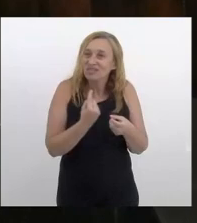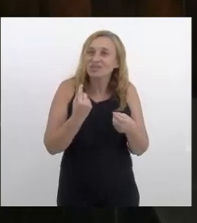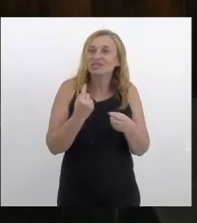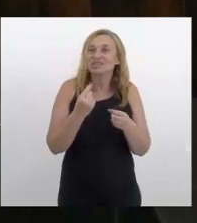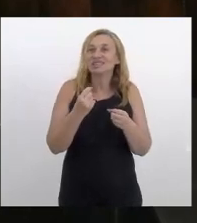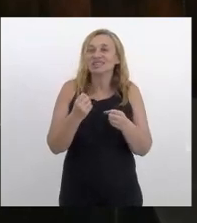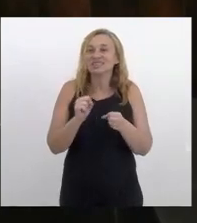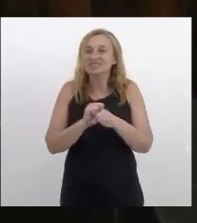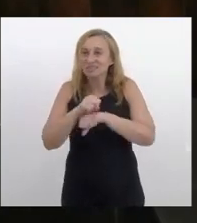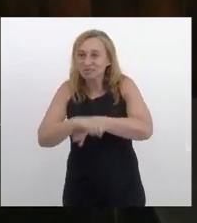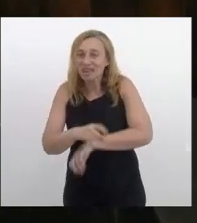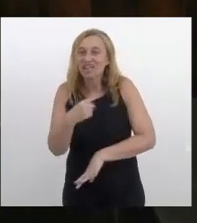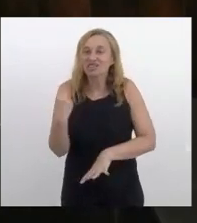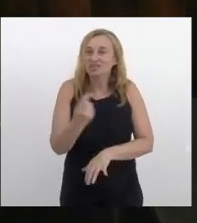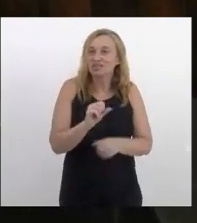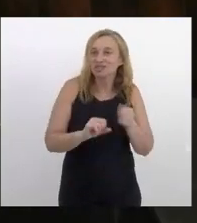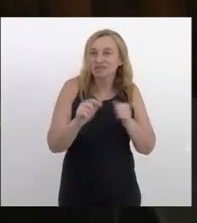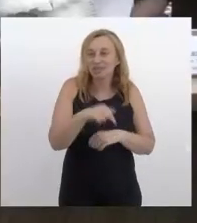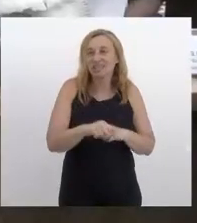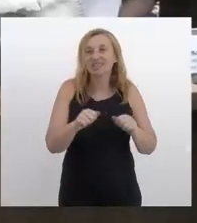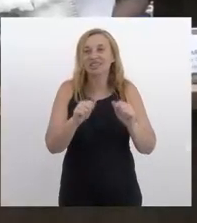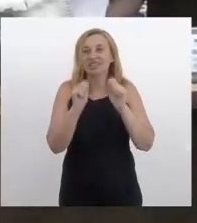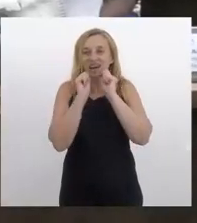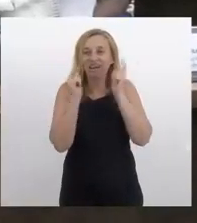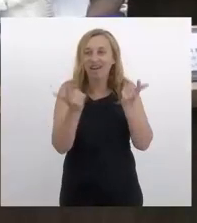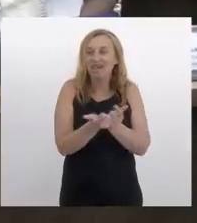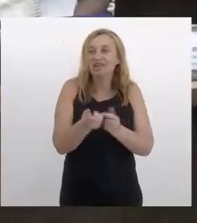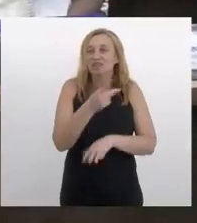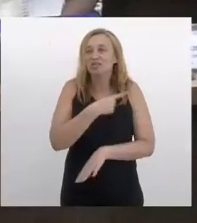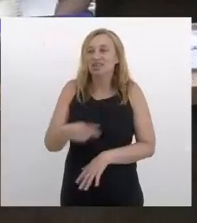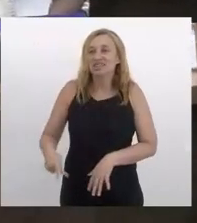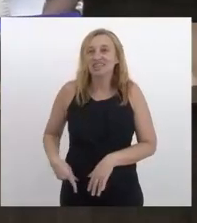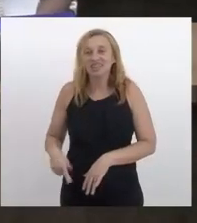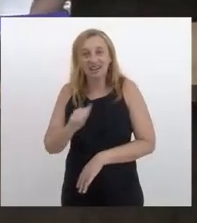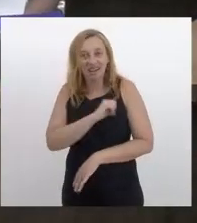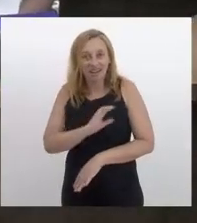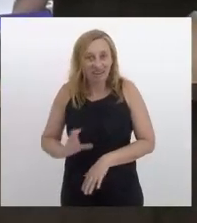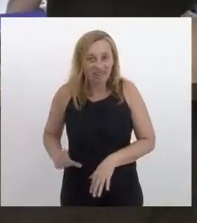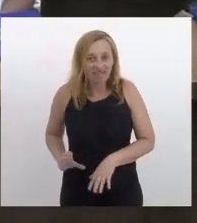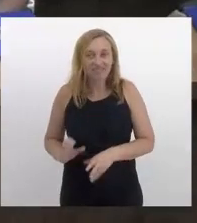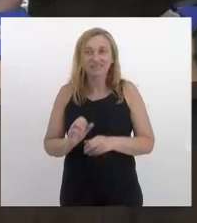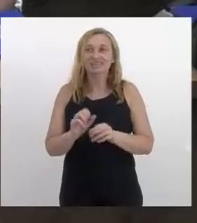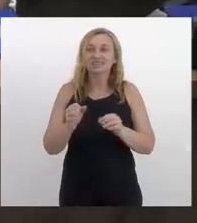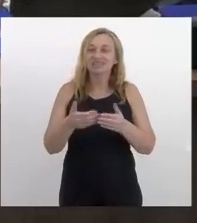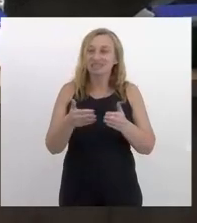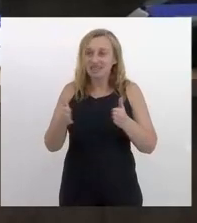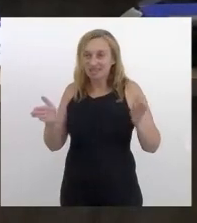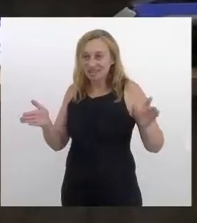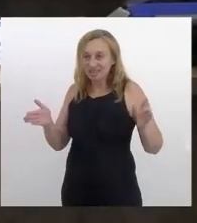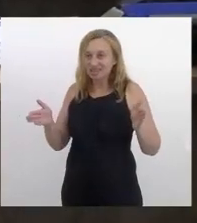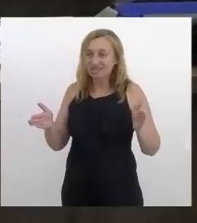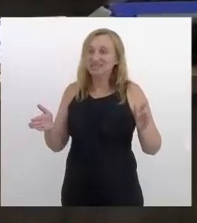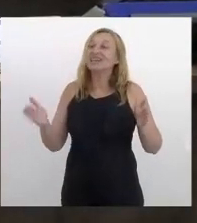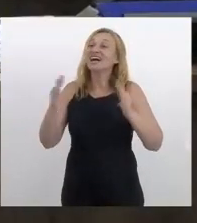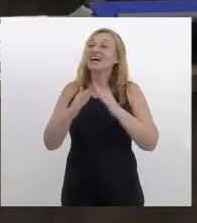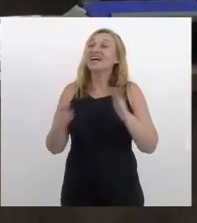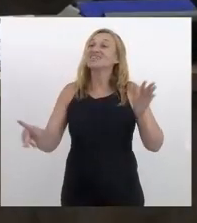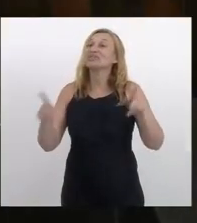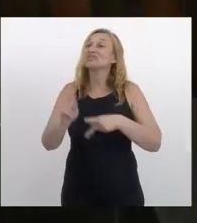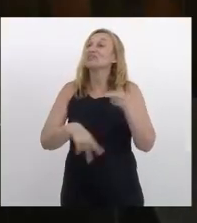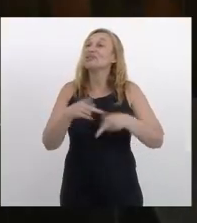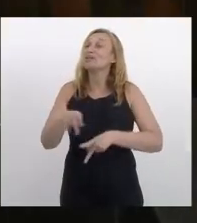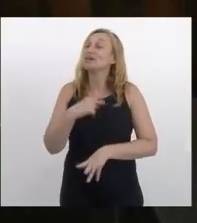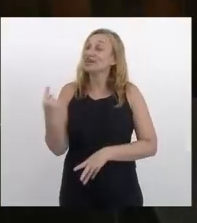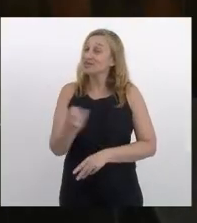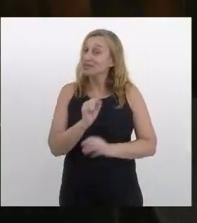seminário que nós fizemos aqui na Alerj, que o presidente da Alerj abriu as portas da Casa do Povo para que